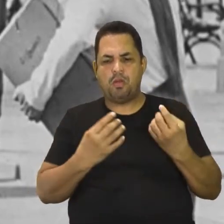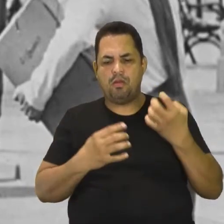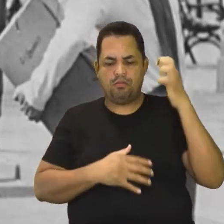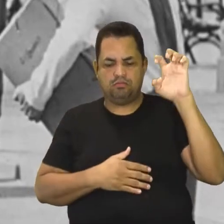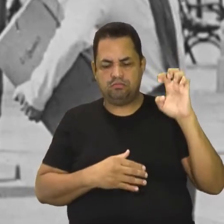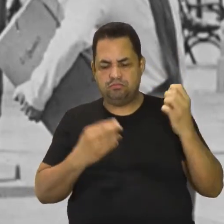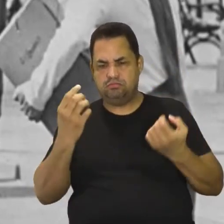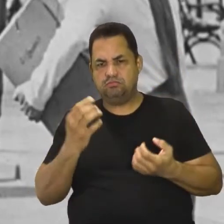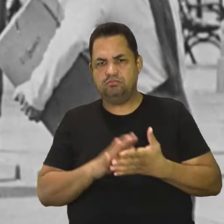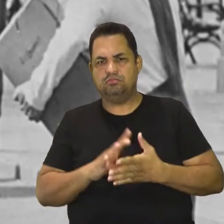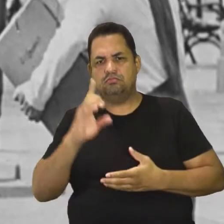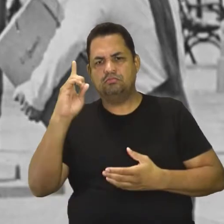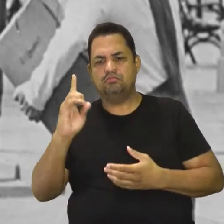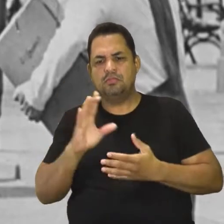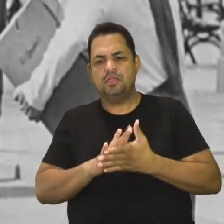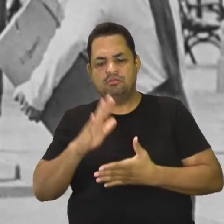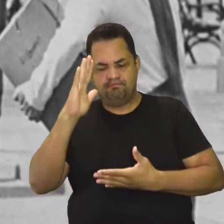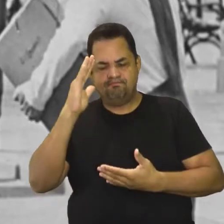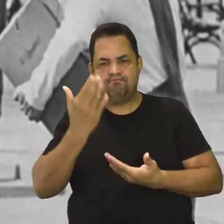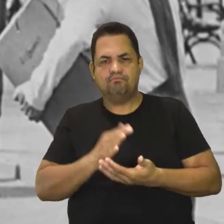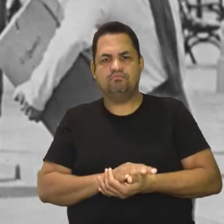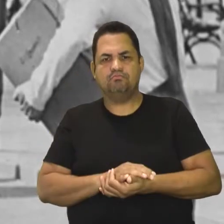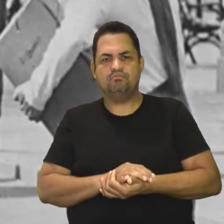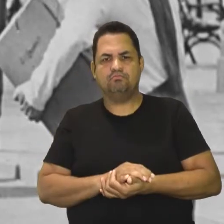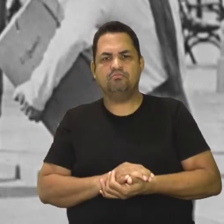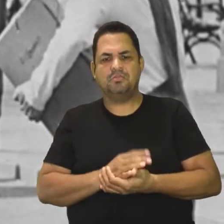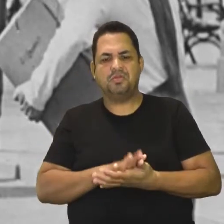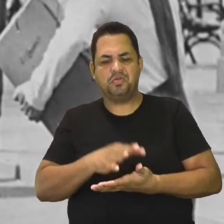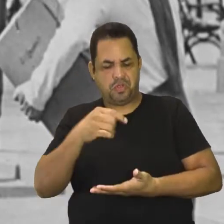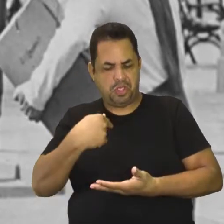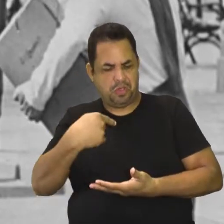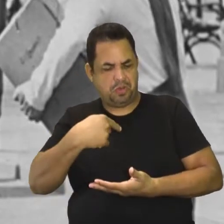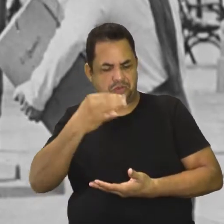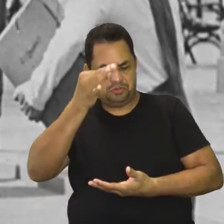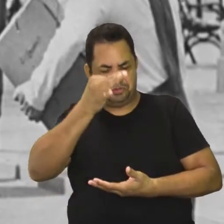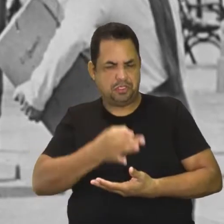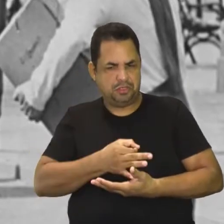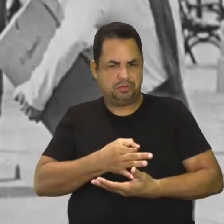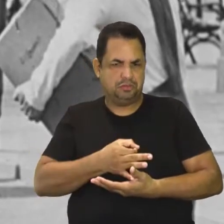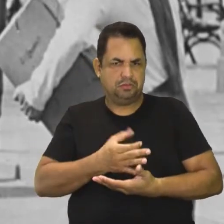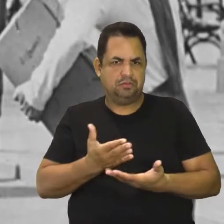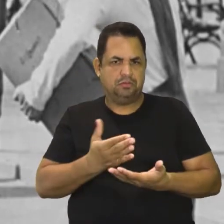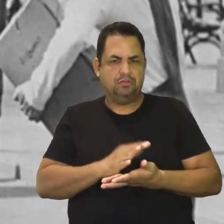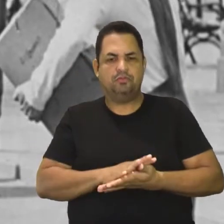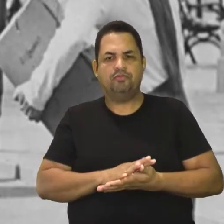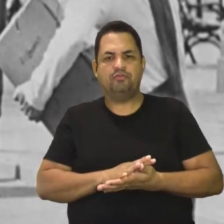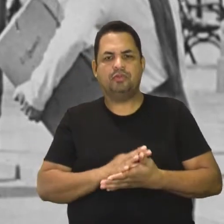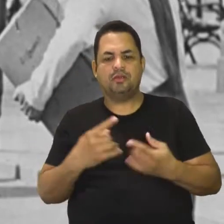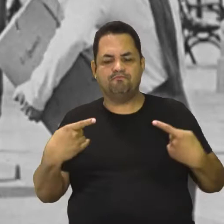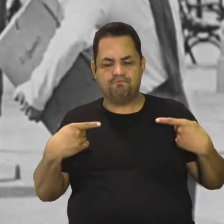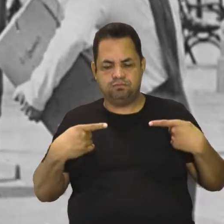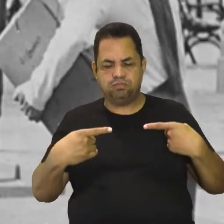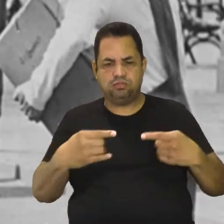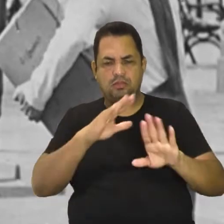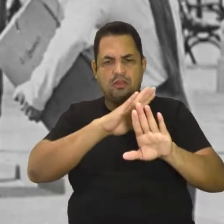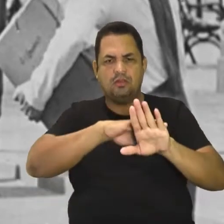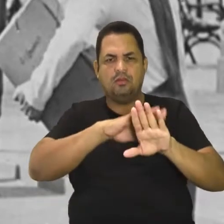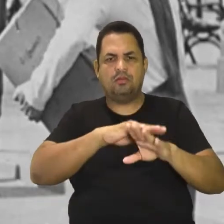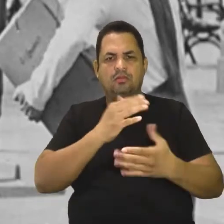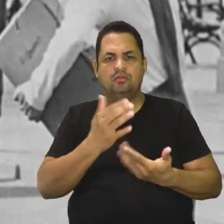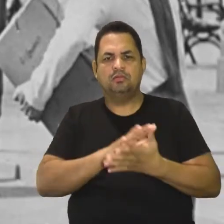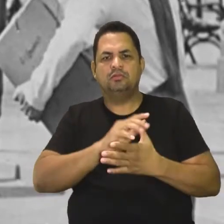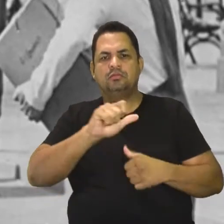lados dizem eu tenho razão. O outro lado também diz eu tenho razão. E com isso, esses conflitos ideológicos eles se